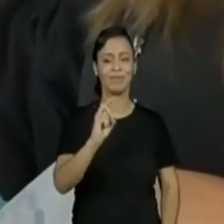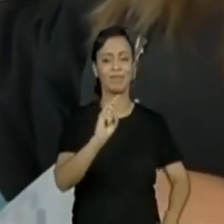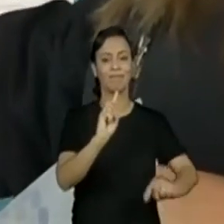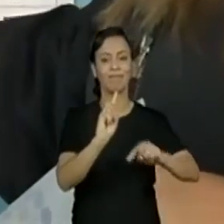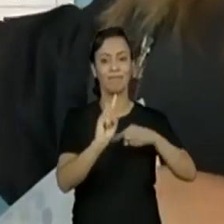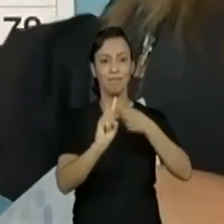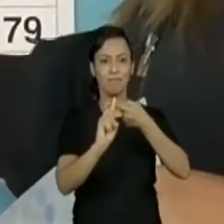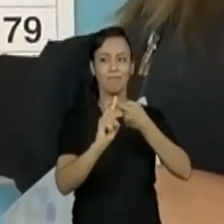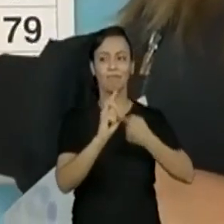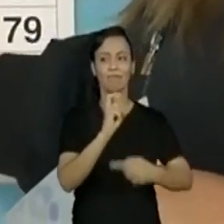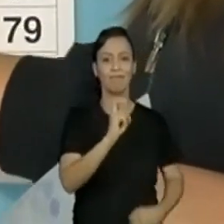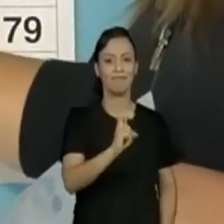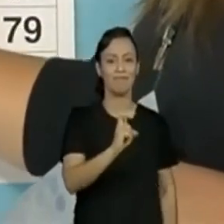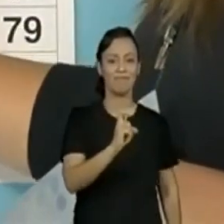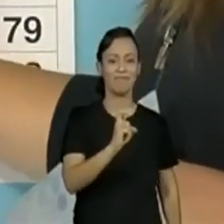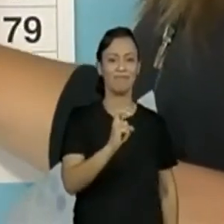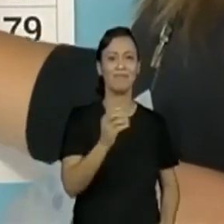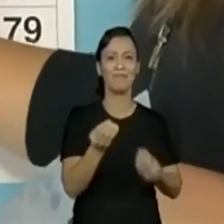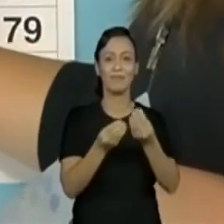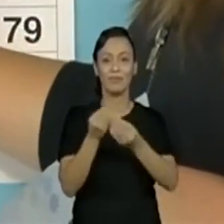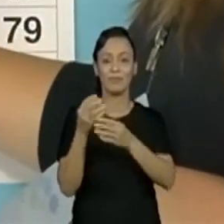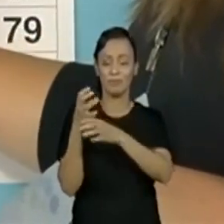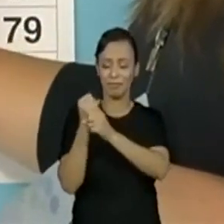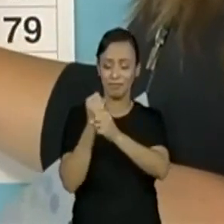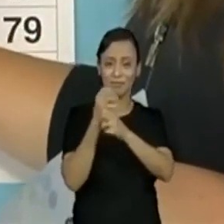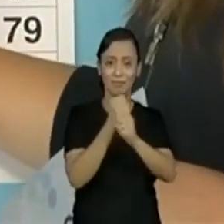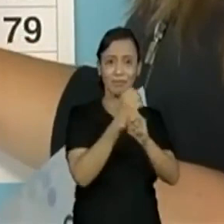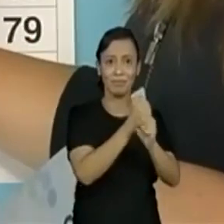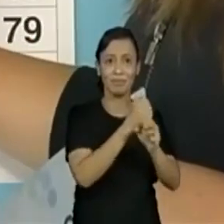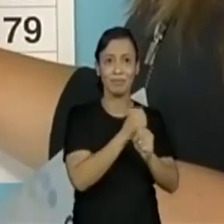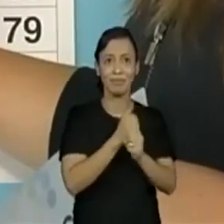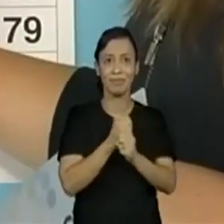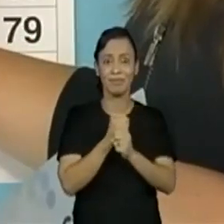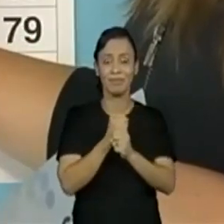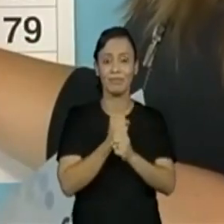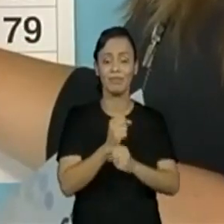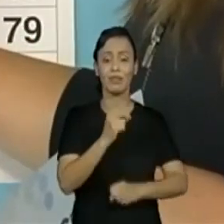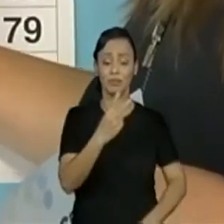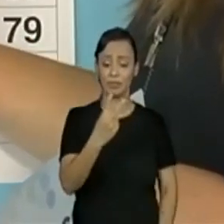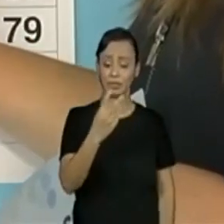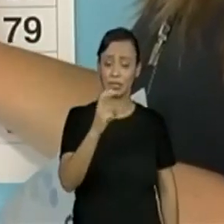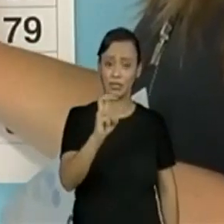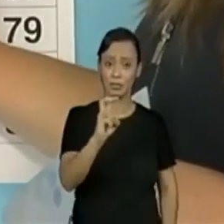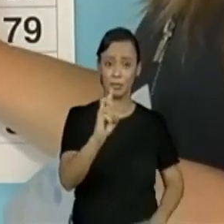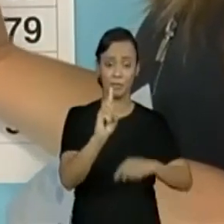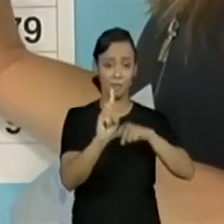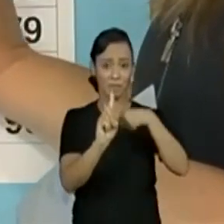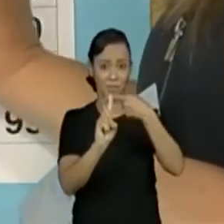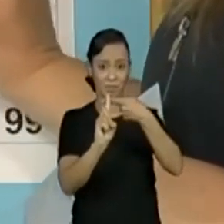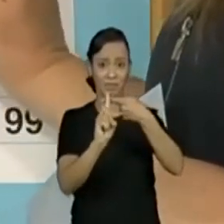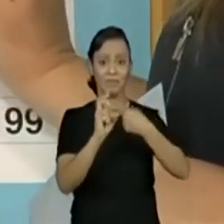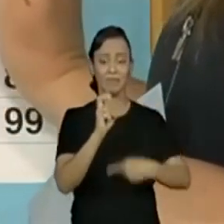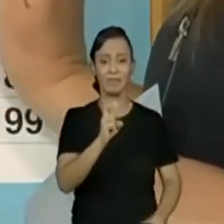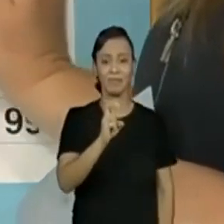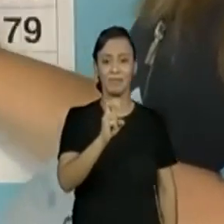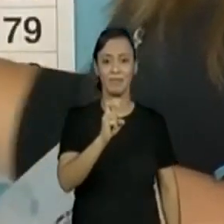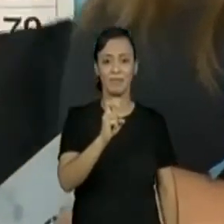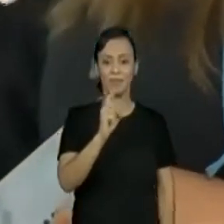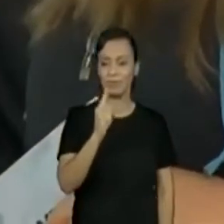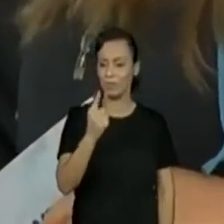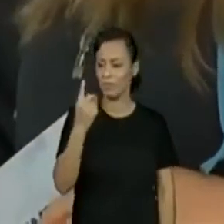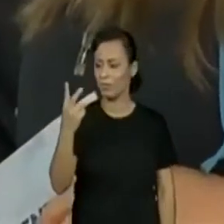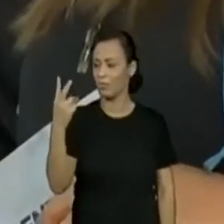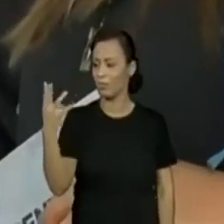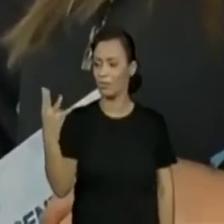porque eu ando aqui 1, 2, 3, 4, 5. 25 mais 5, olha. 1, 2, 3,